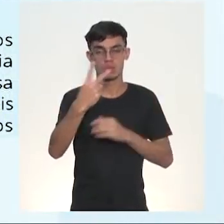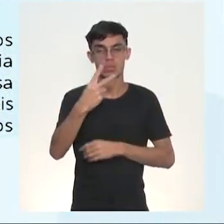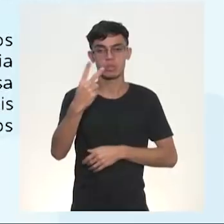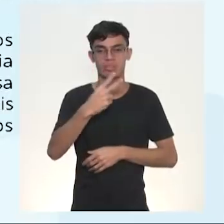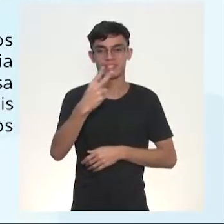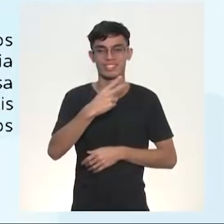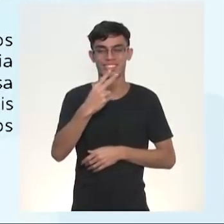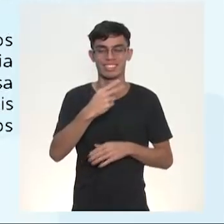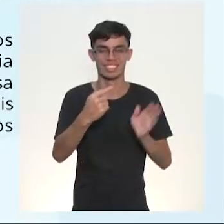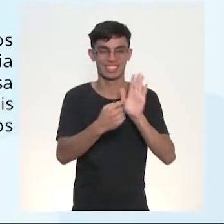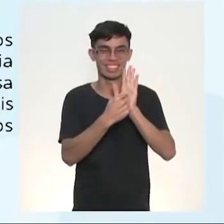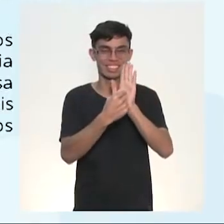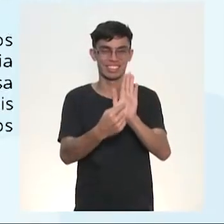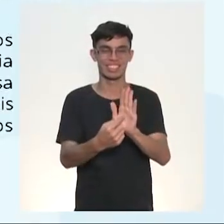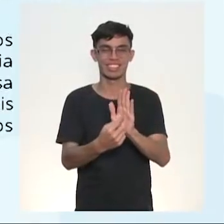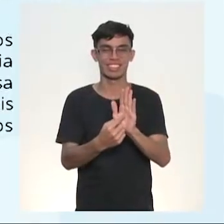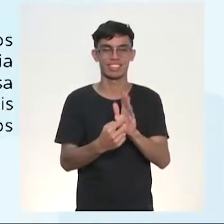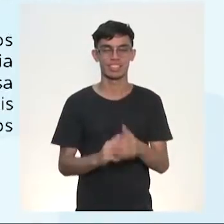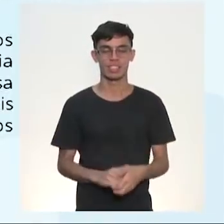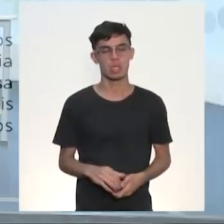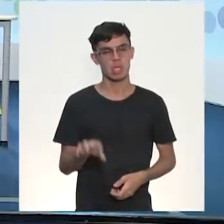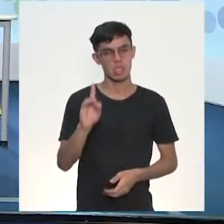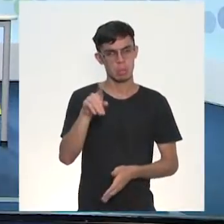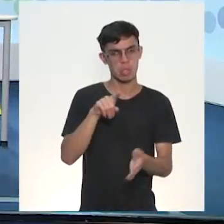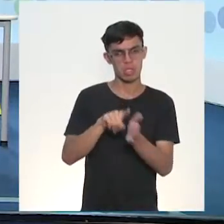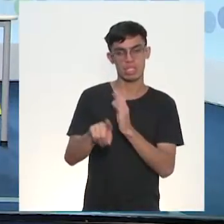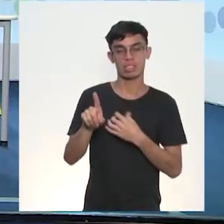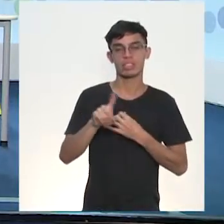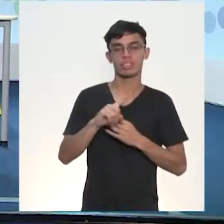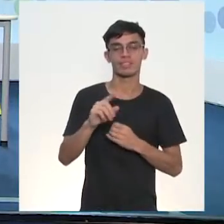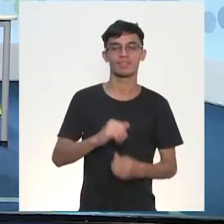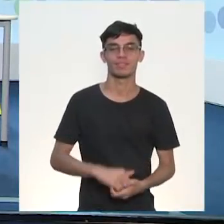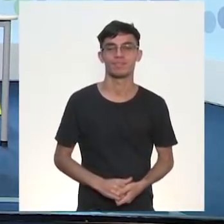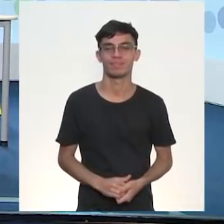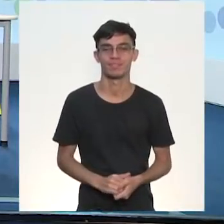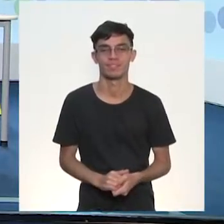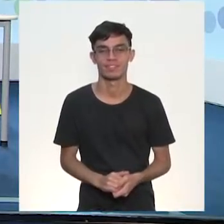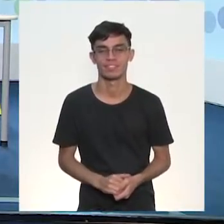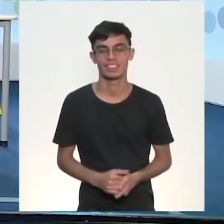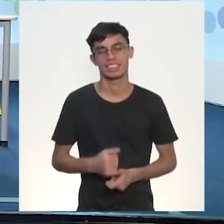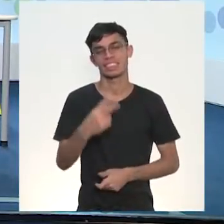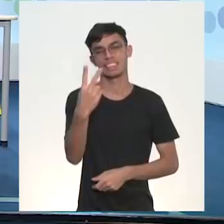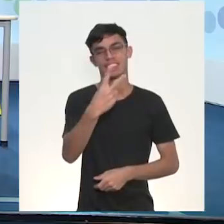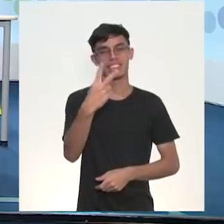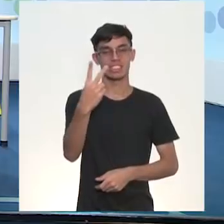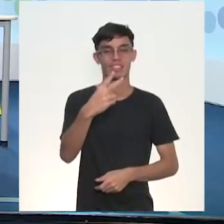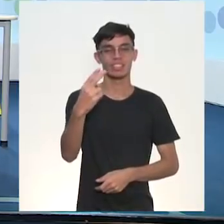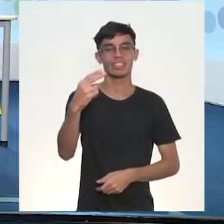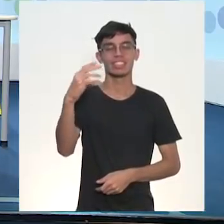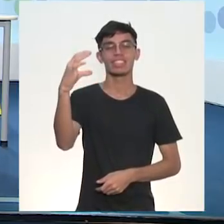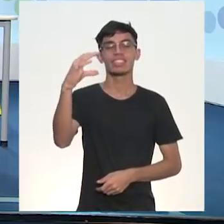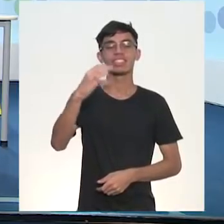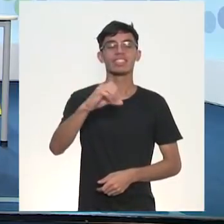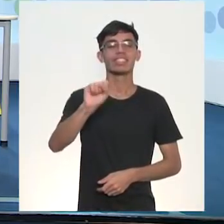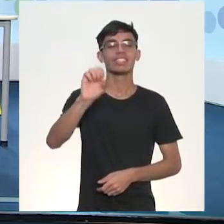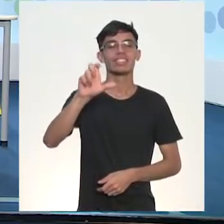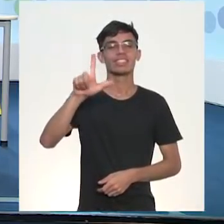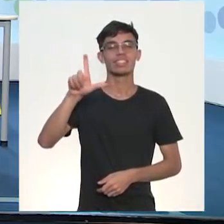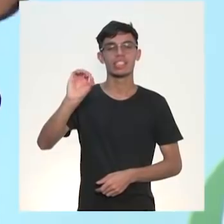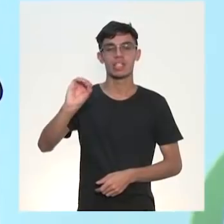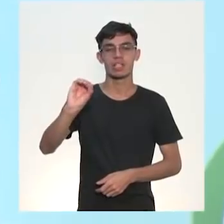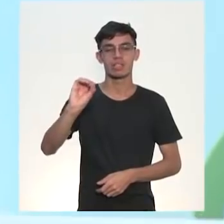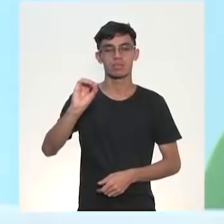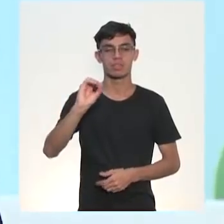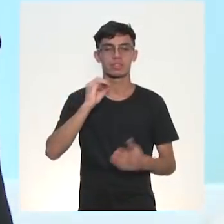deixar você assim simplesmente me perguntar. Eu Tá não tenho vendo? uma Eu já resposta, sei. né? O Fábio Olha, é. trouxe dois selos aqui, ó, né, para você